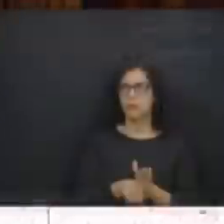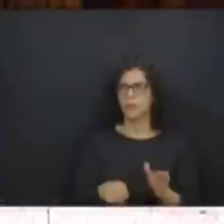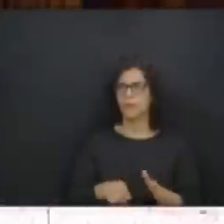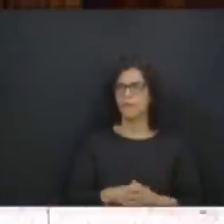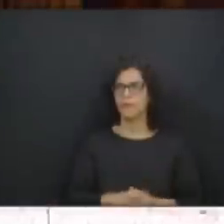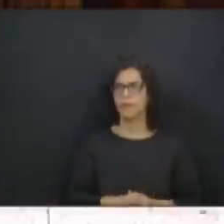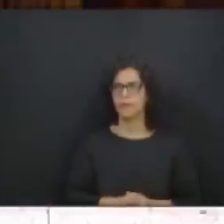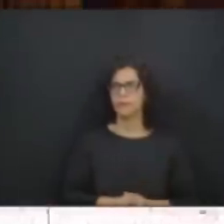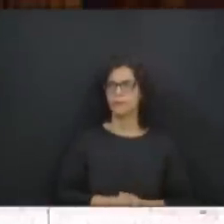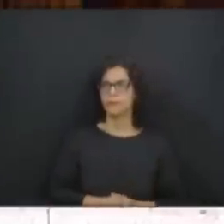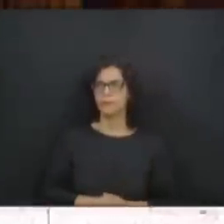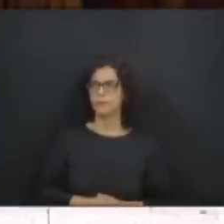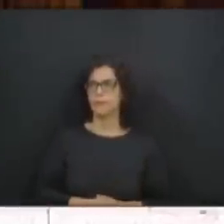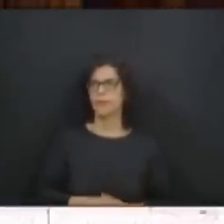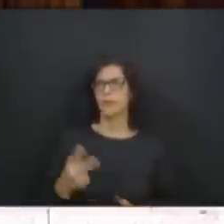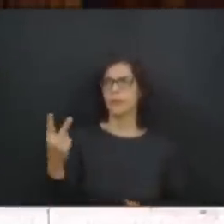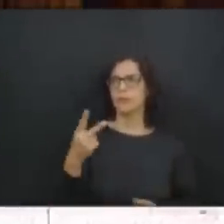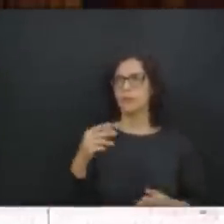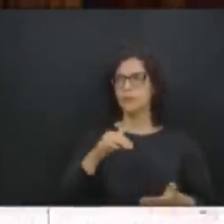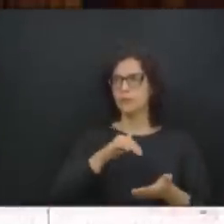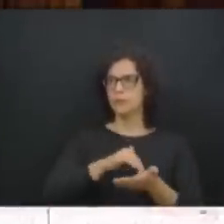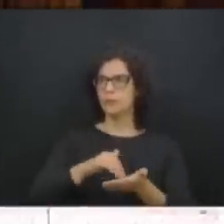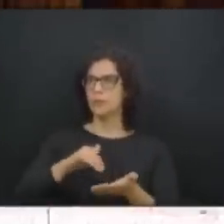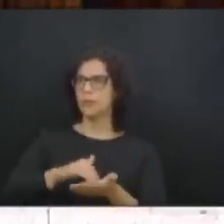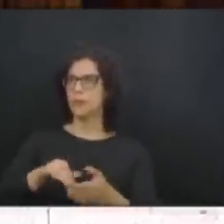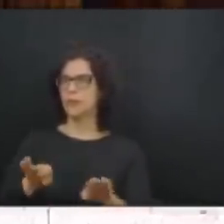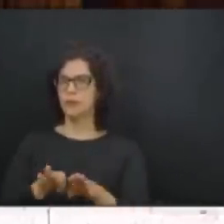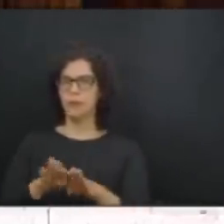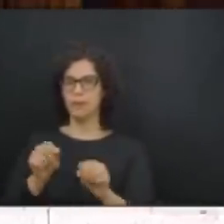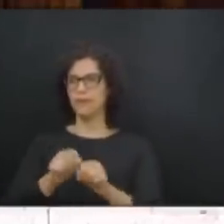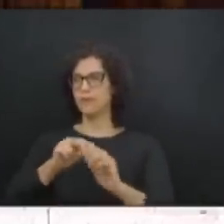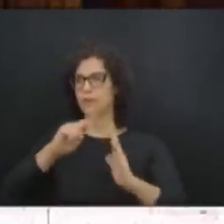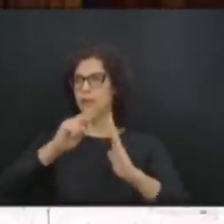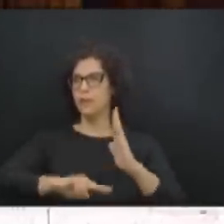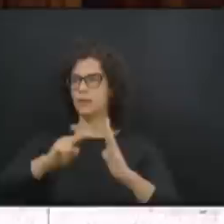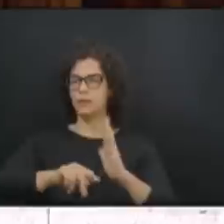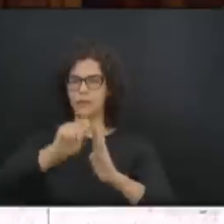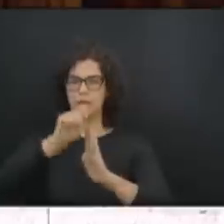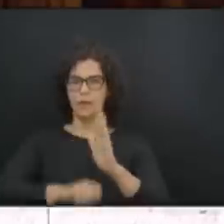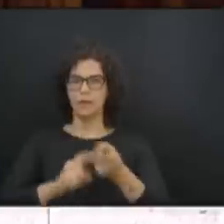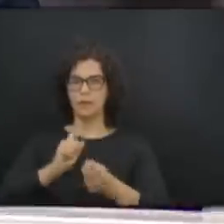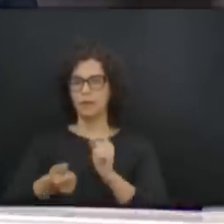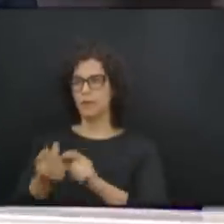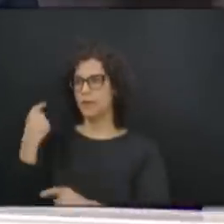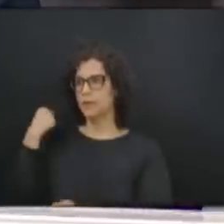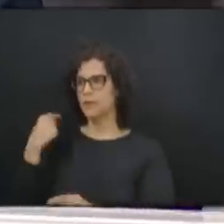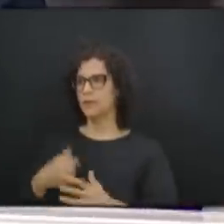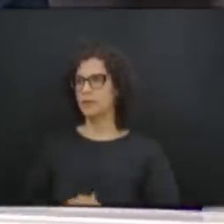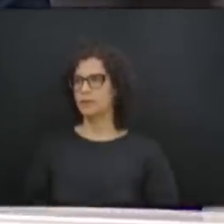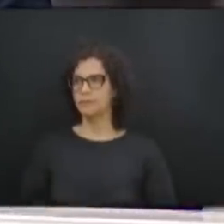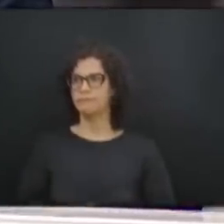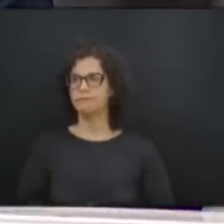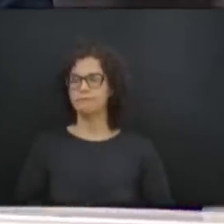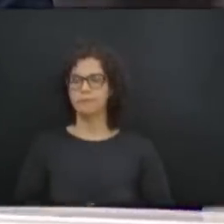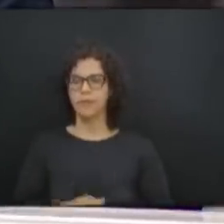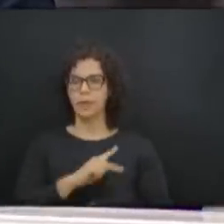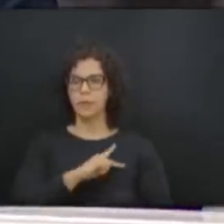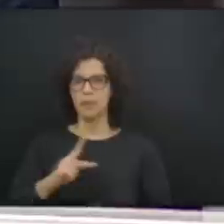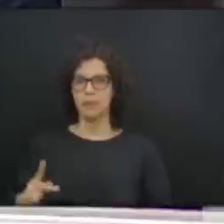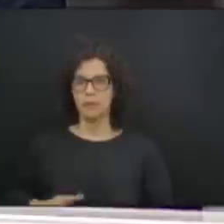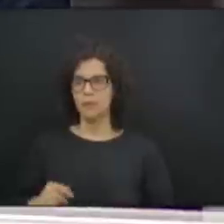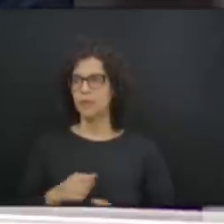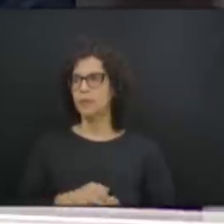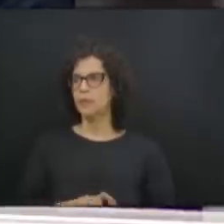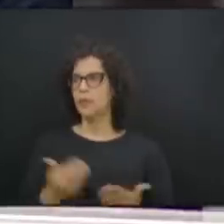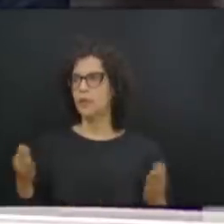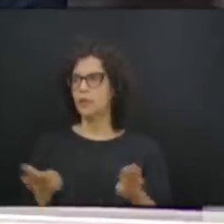o senhor 2º secretário para proceder à leitura da ata da sessão anterior ciência o presidente Deputado Ademar